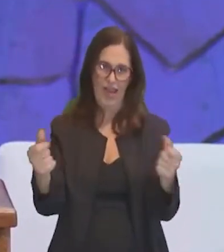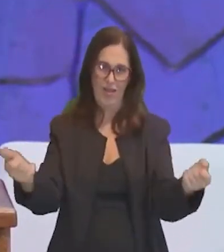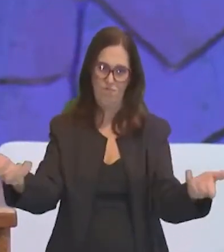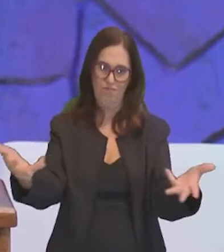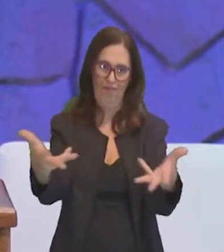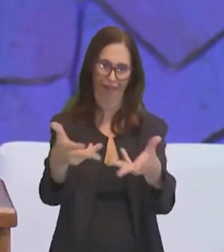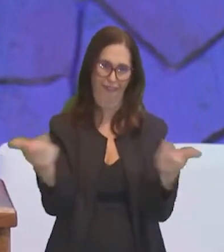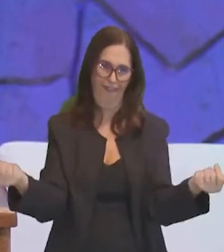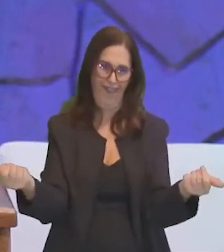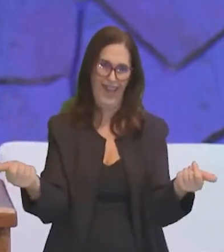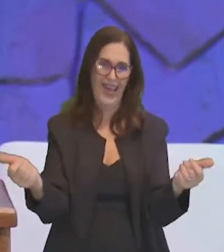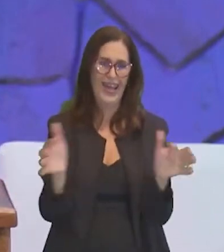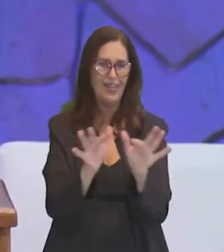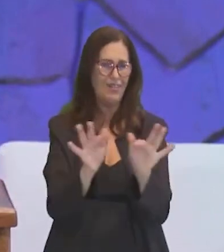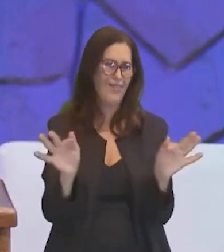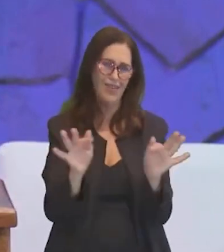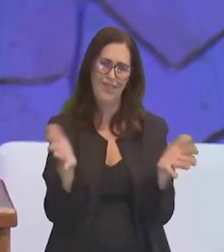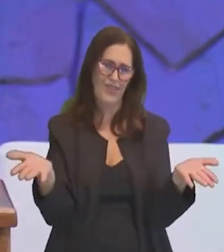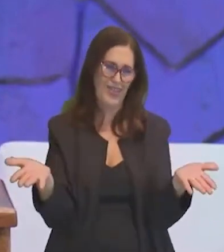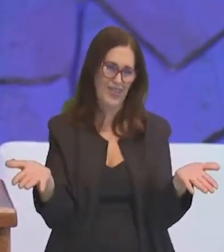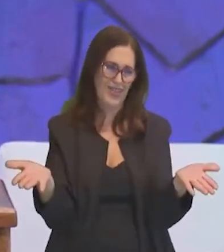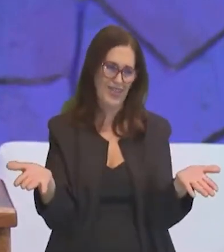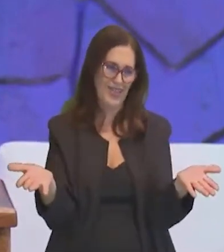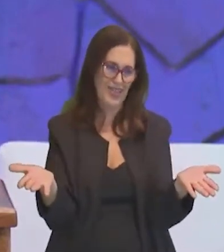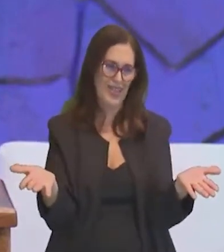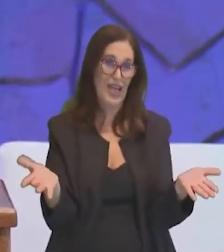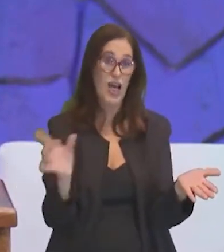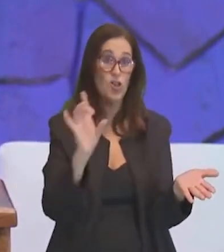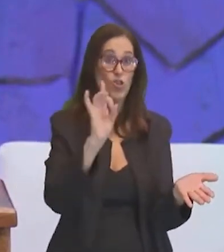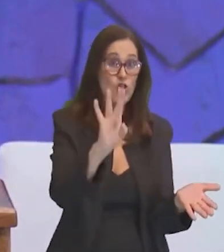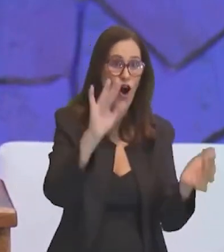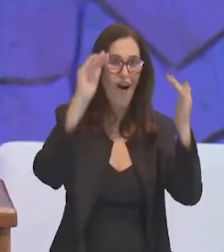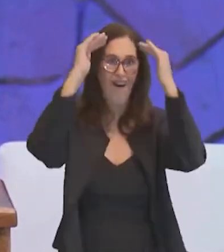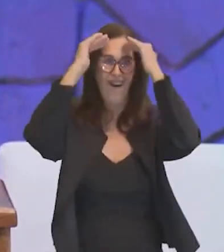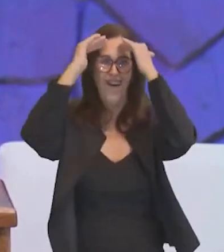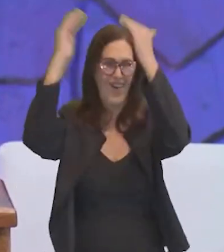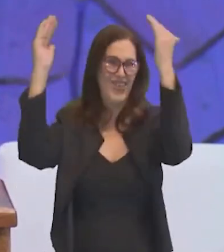é simples, é só obedecer.